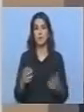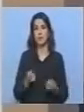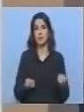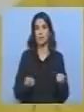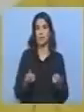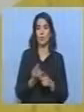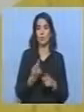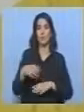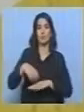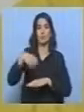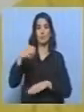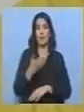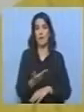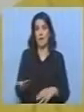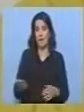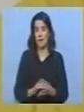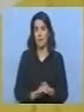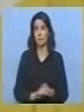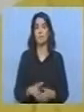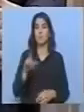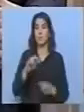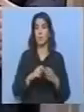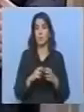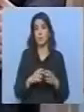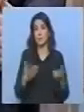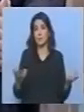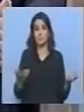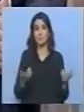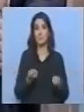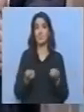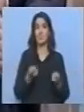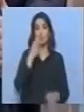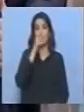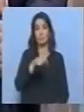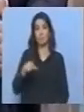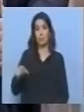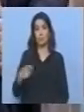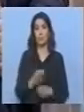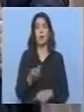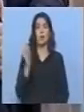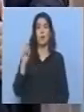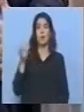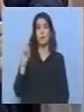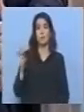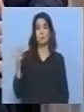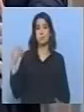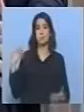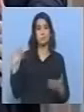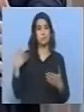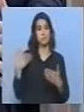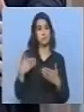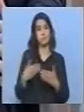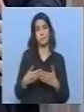de património. Temos um problema crónico da gestão de pessoal. Nós vivemos há muitos anos em situação